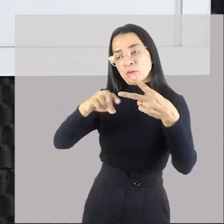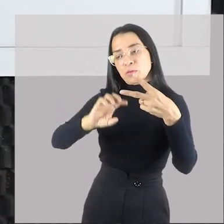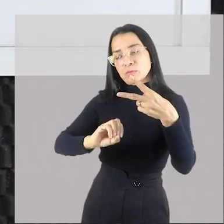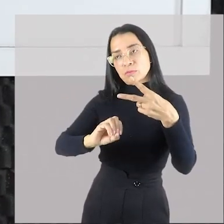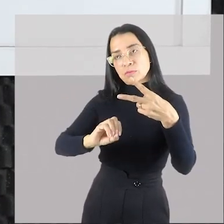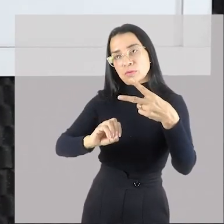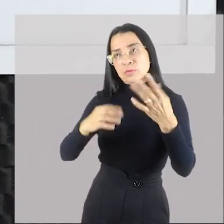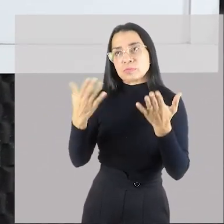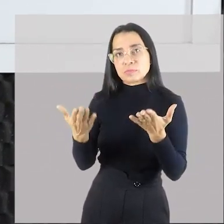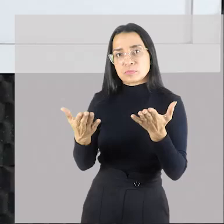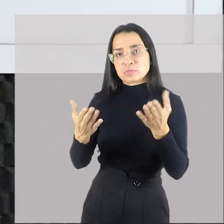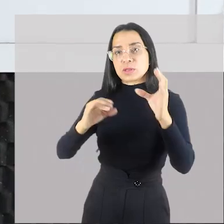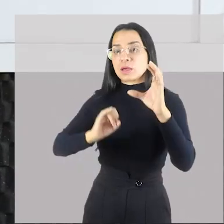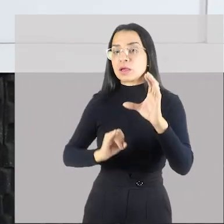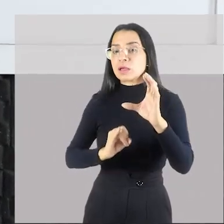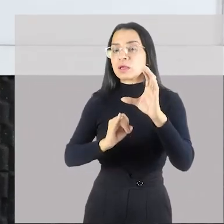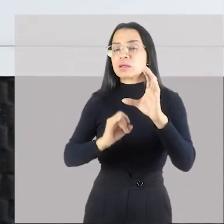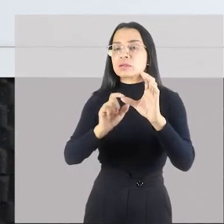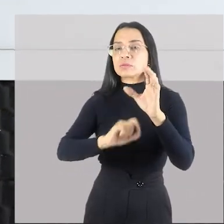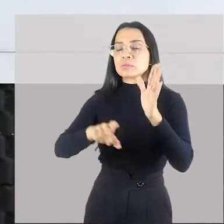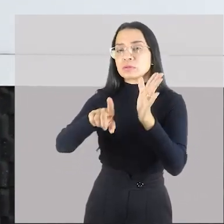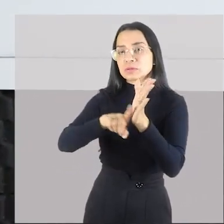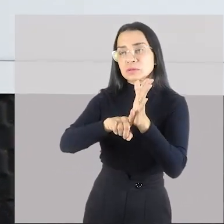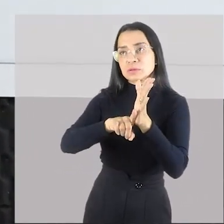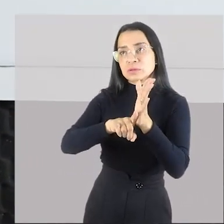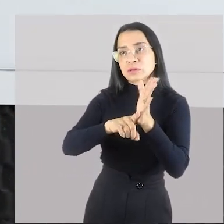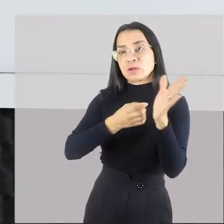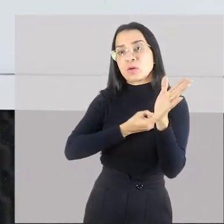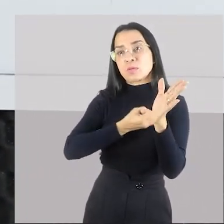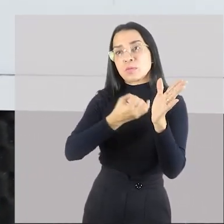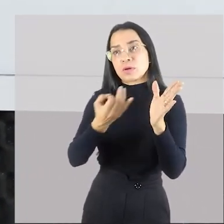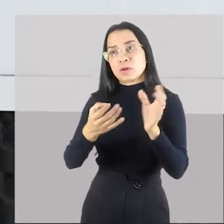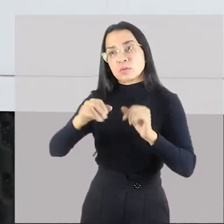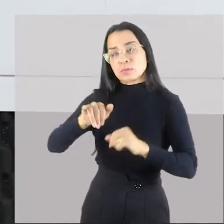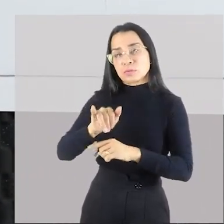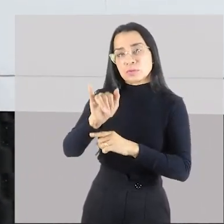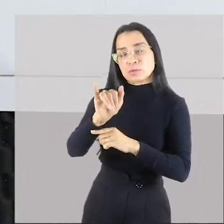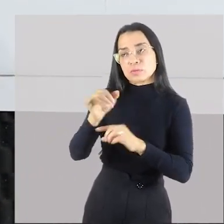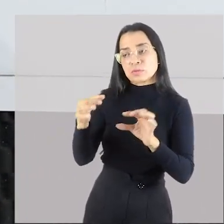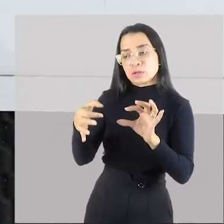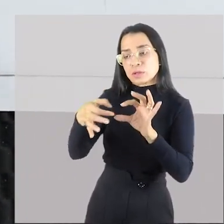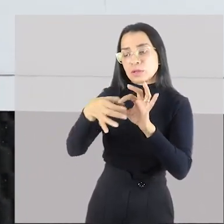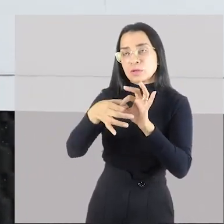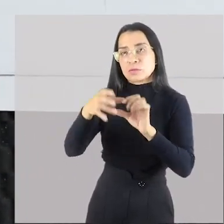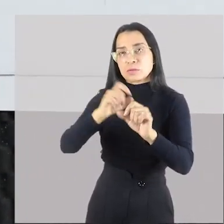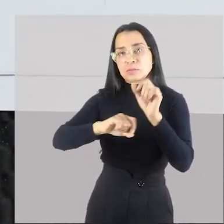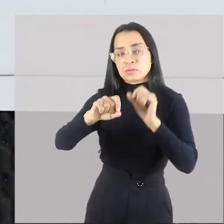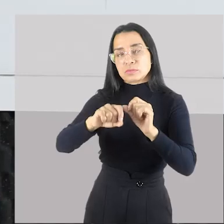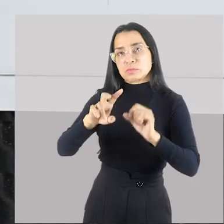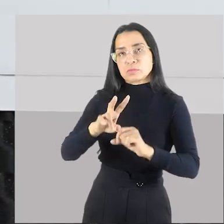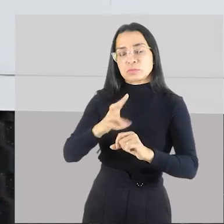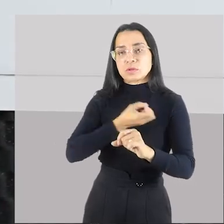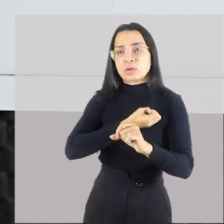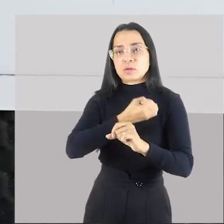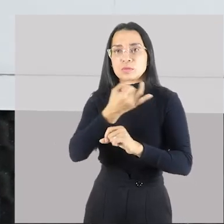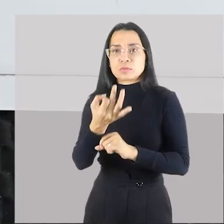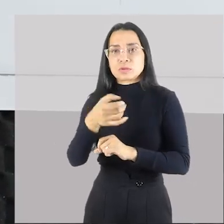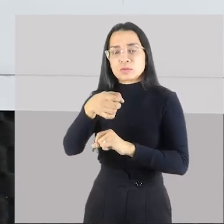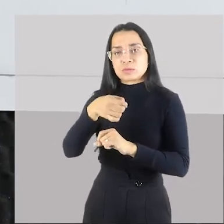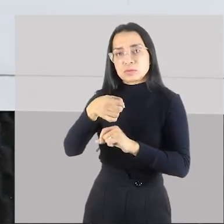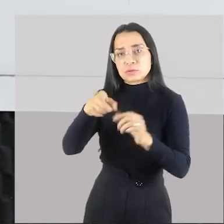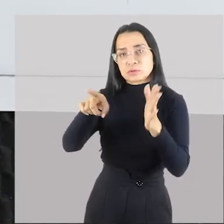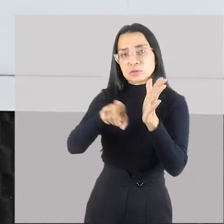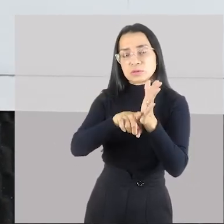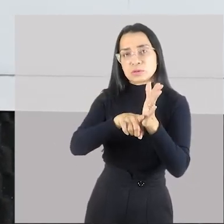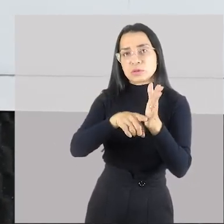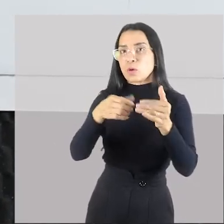imagens negativas, valores de y que estão associados a valores de x que são negativos, qualquer valor